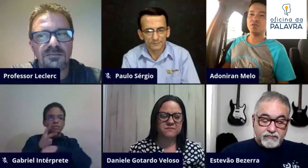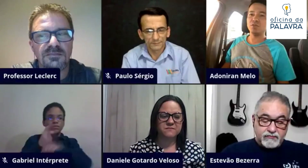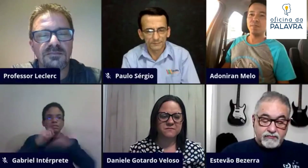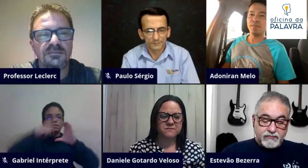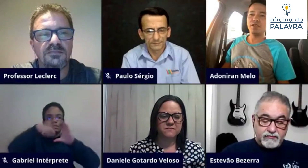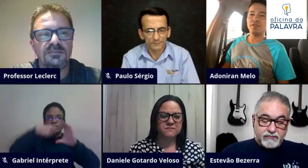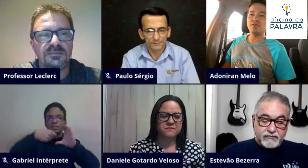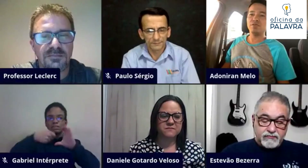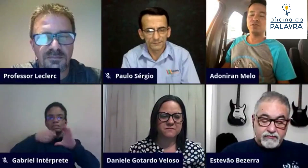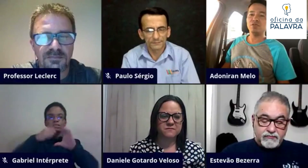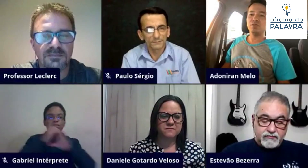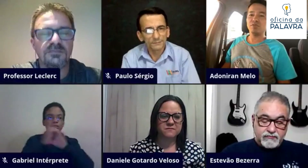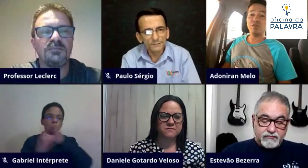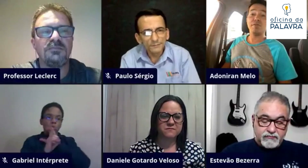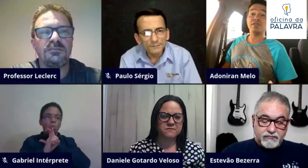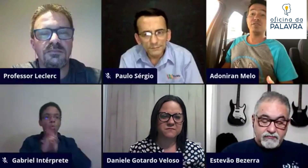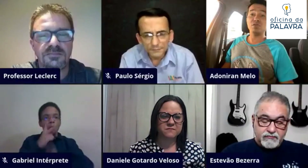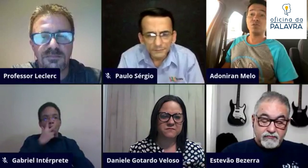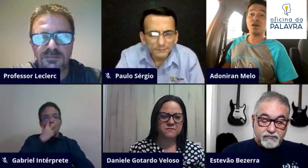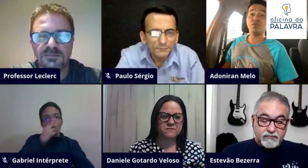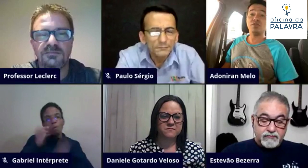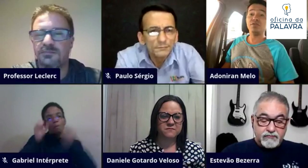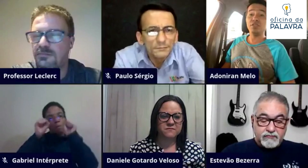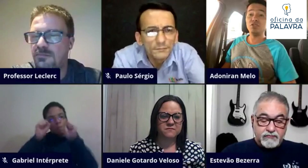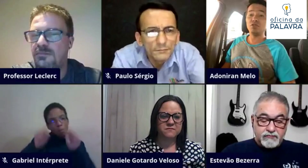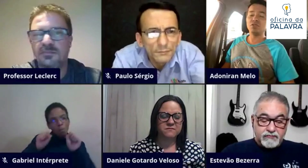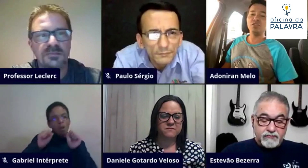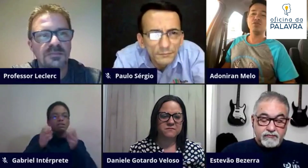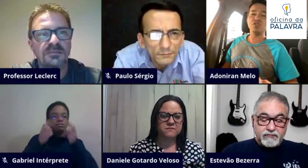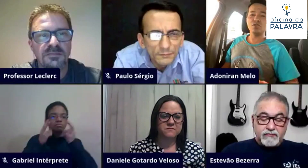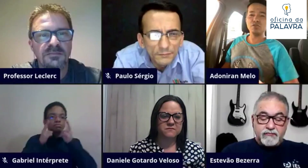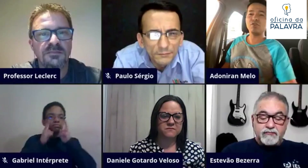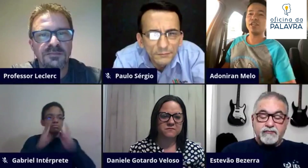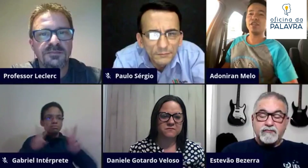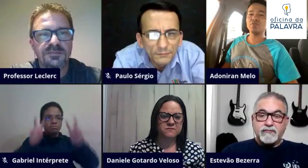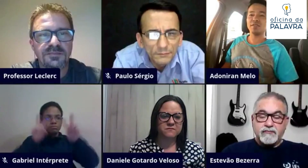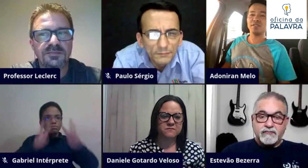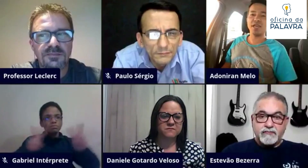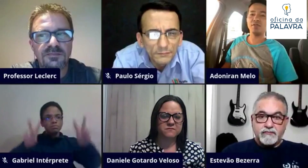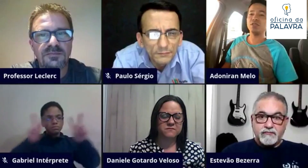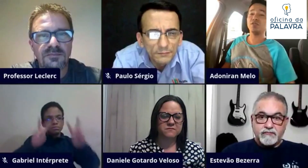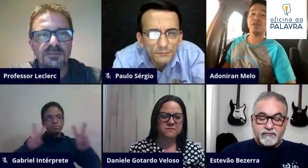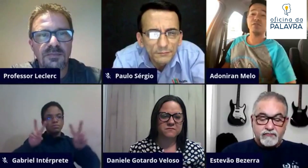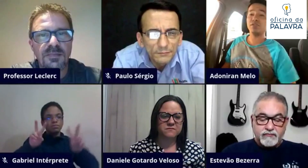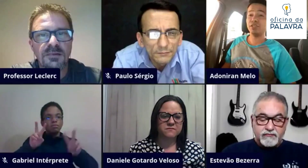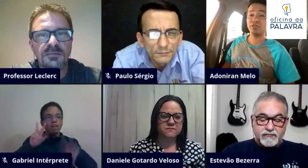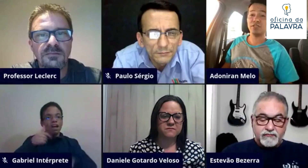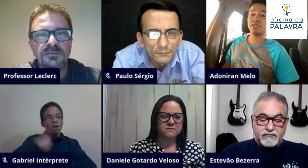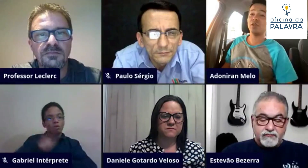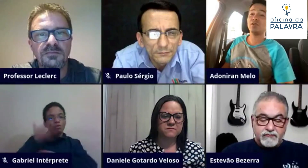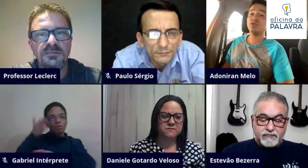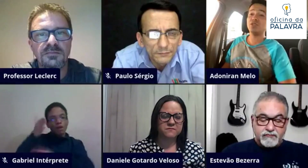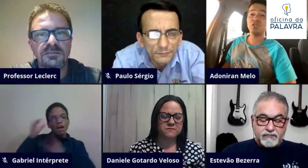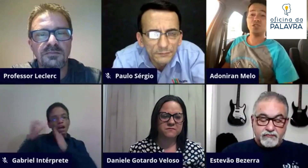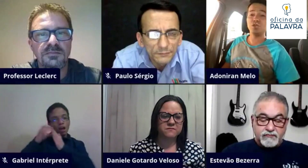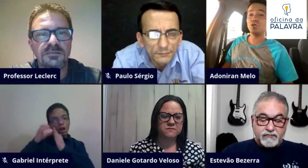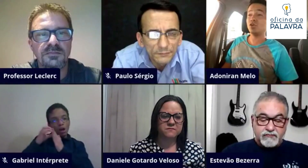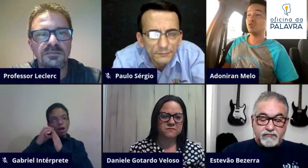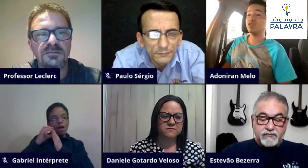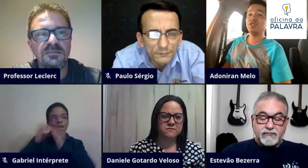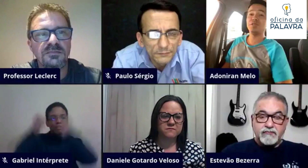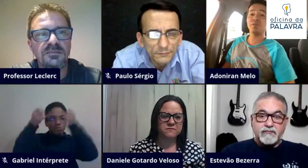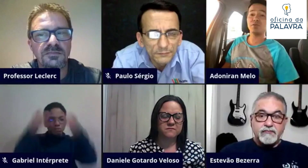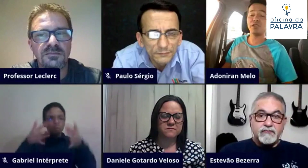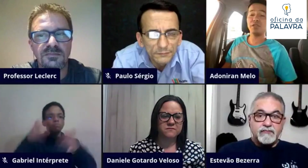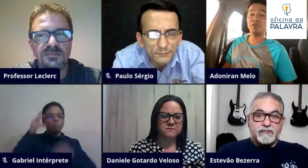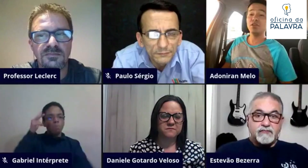fazer isso de uma forma mais visual, em vídeo. E um dia eu fui falar numa célula, e eu estava falando na célula que eu tinha esse